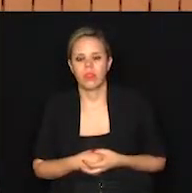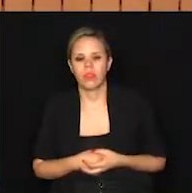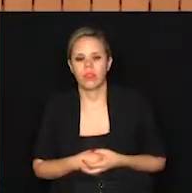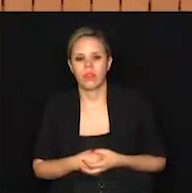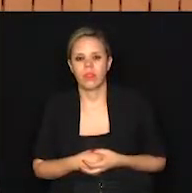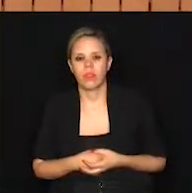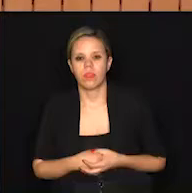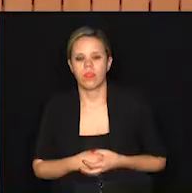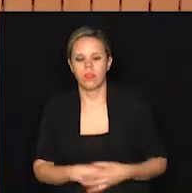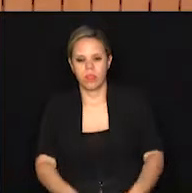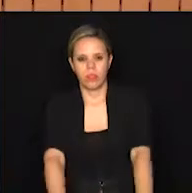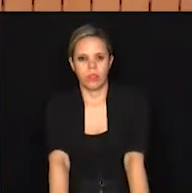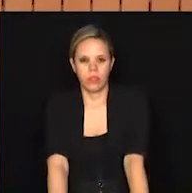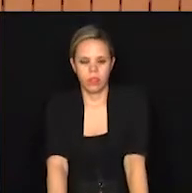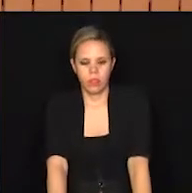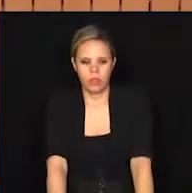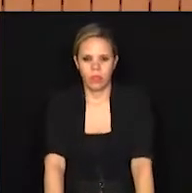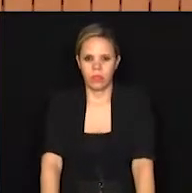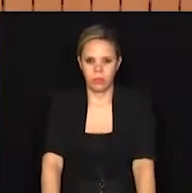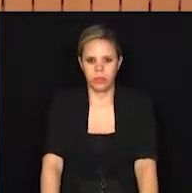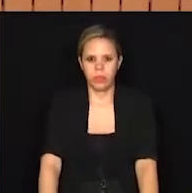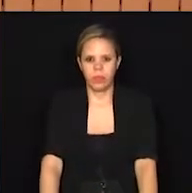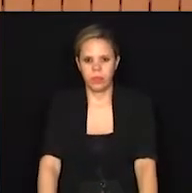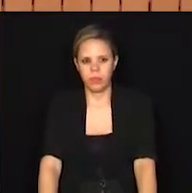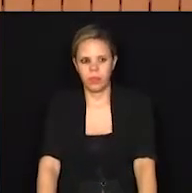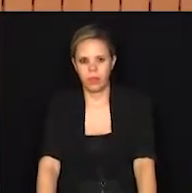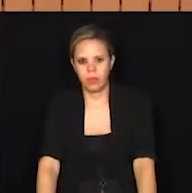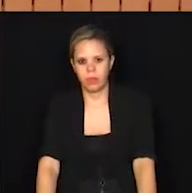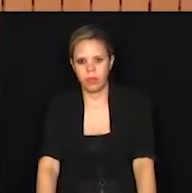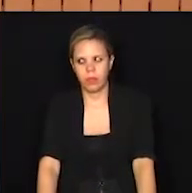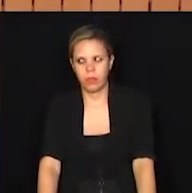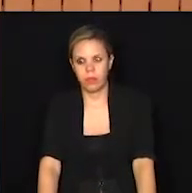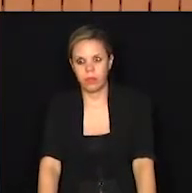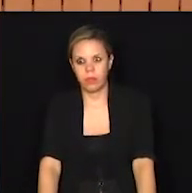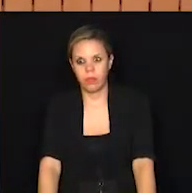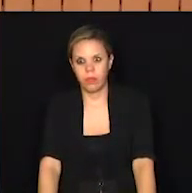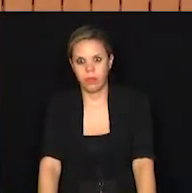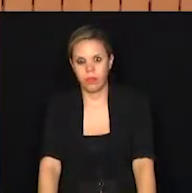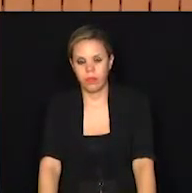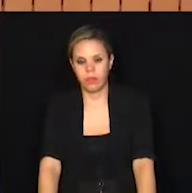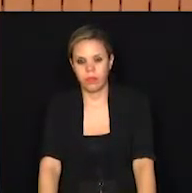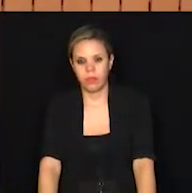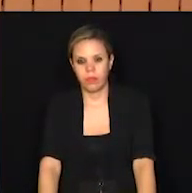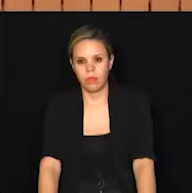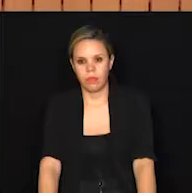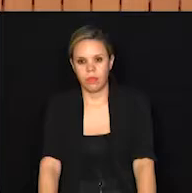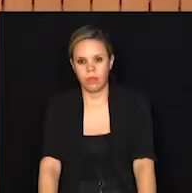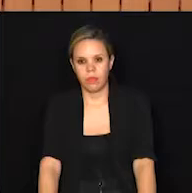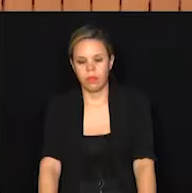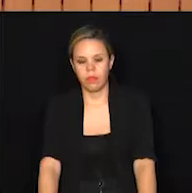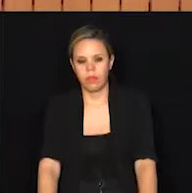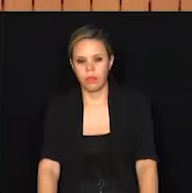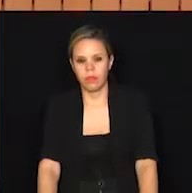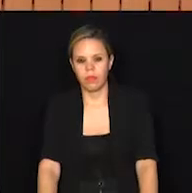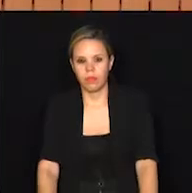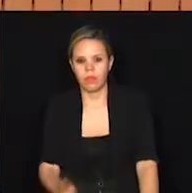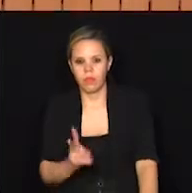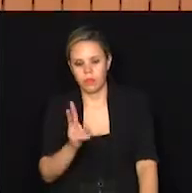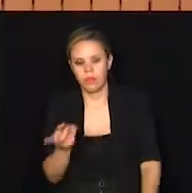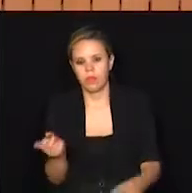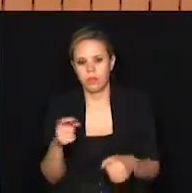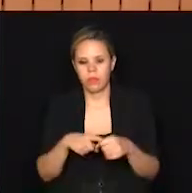8 anos e eu coloco máscara nela e ela não quer ficar de máscara muito tempo. Ela fala: mãe, me incomoda, está calor,